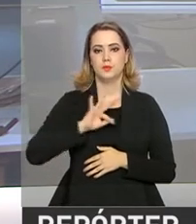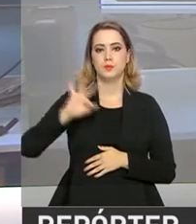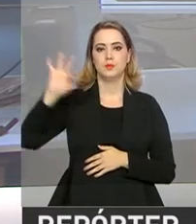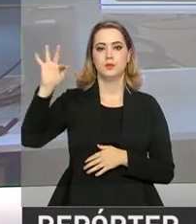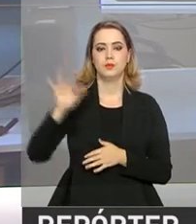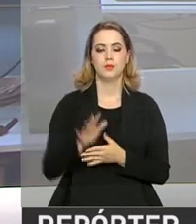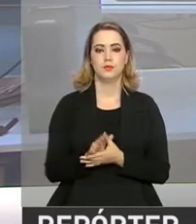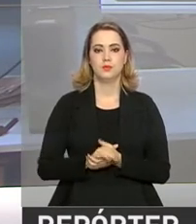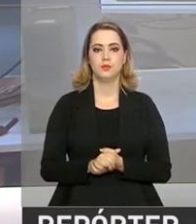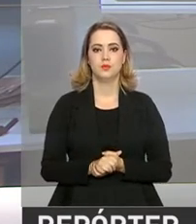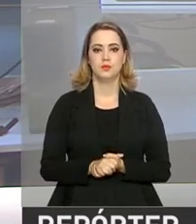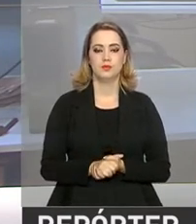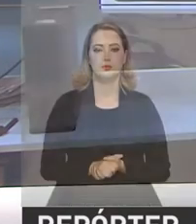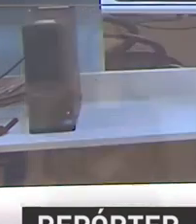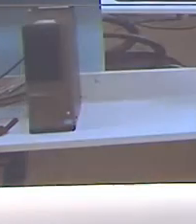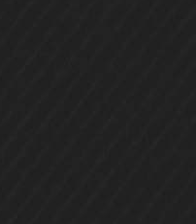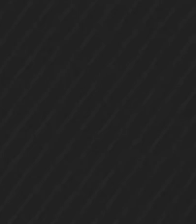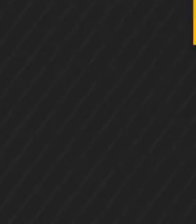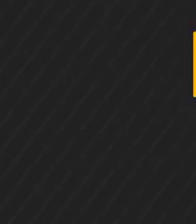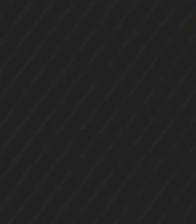a tv do governo federal